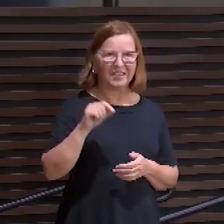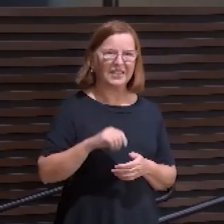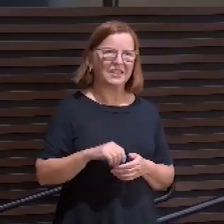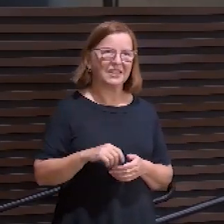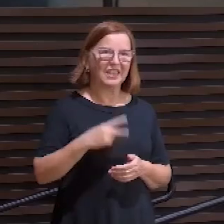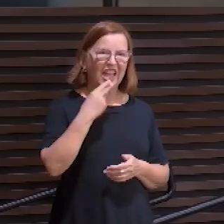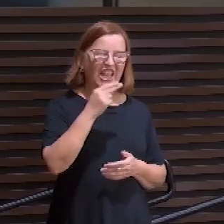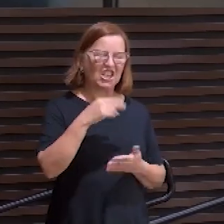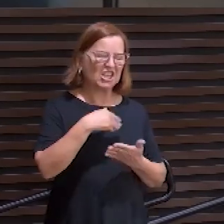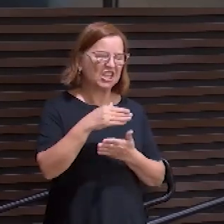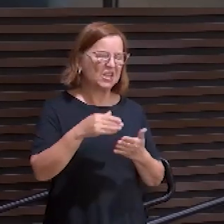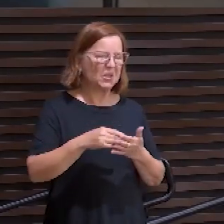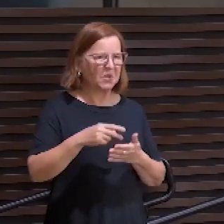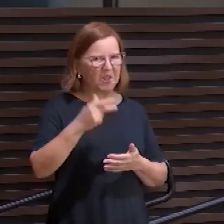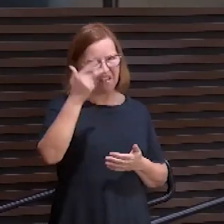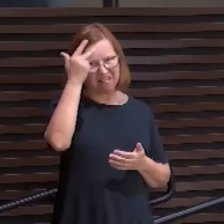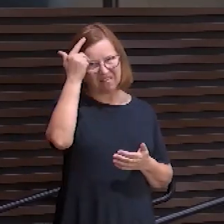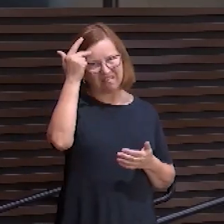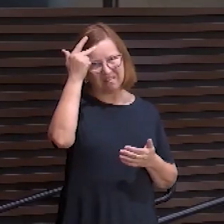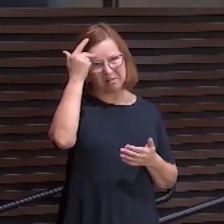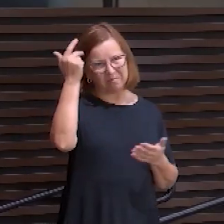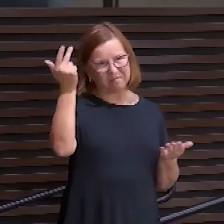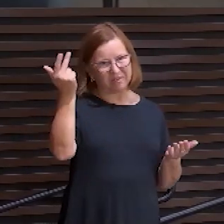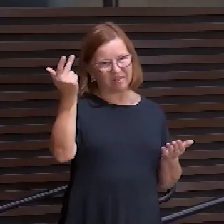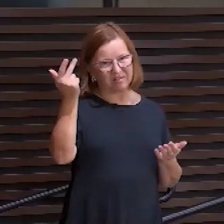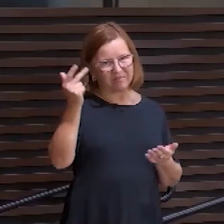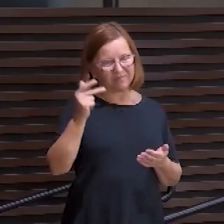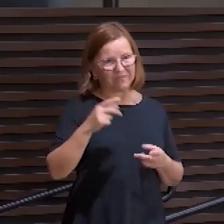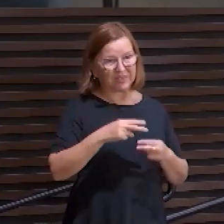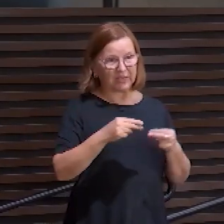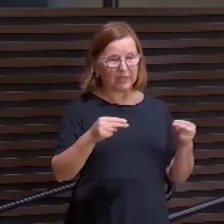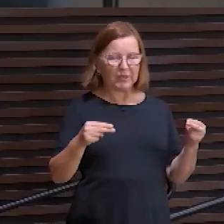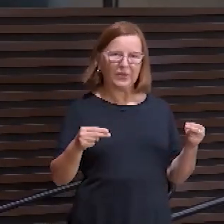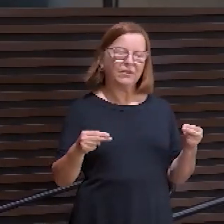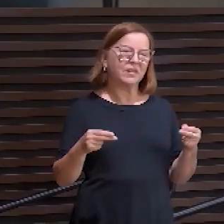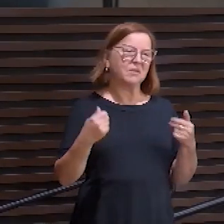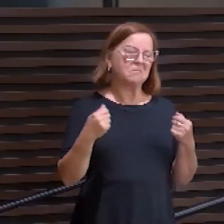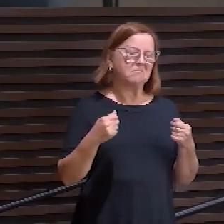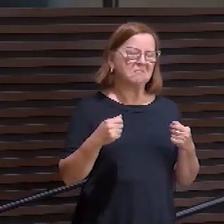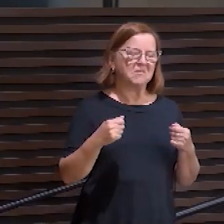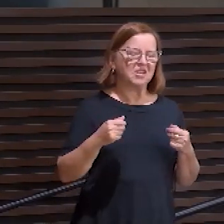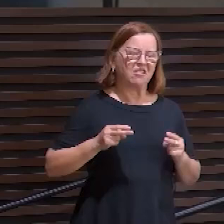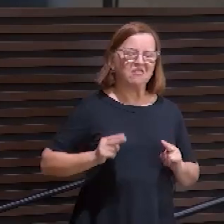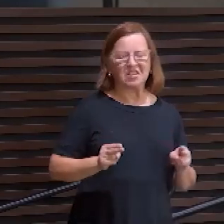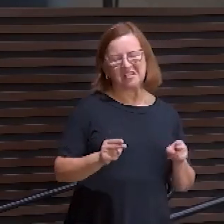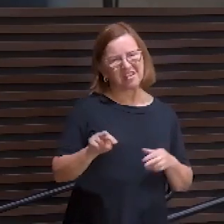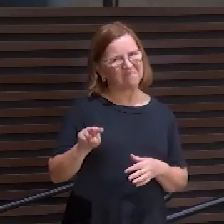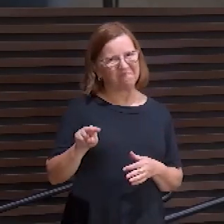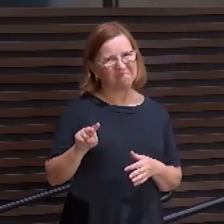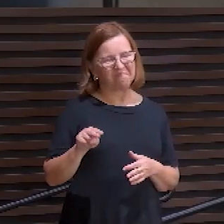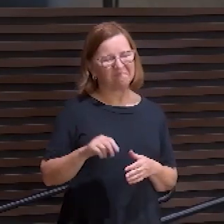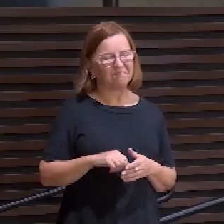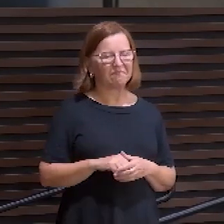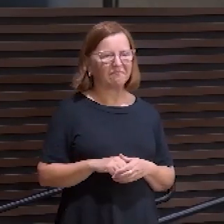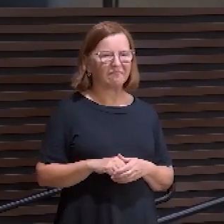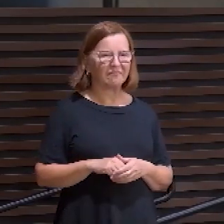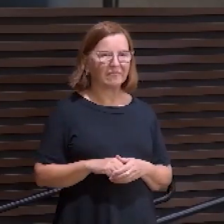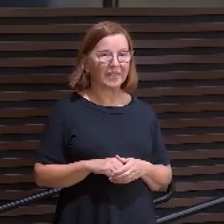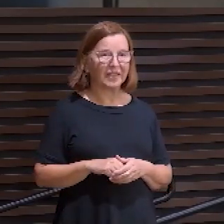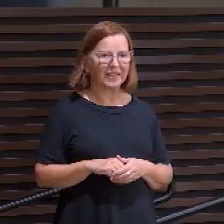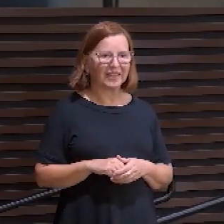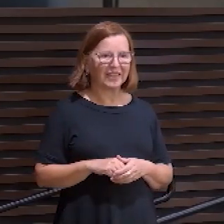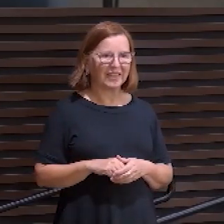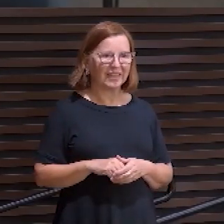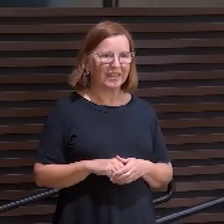que tudo é normal, que as coisas devem ser assim mesmo. O nosso escritor aqui